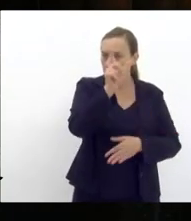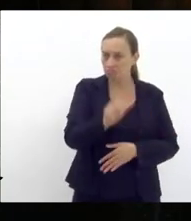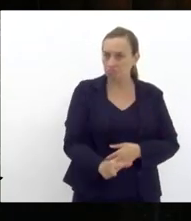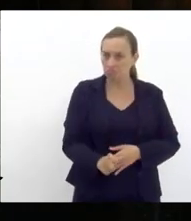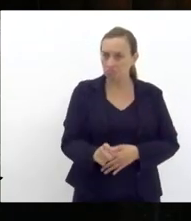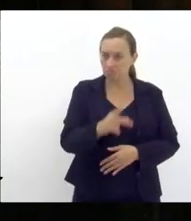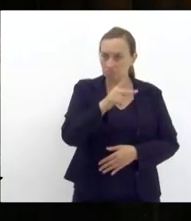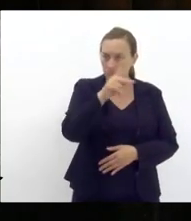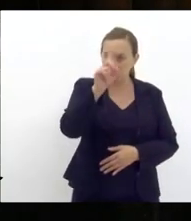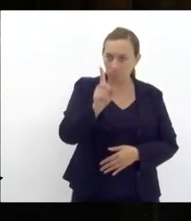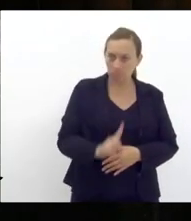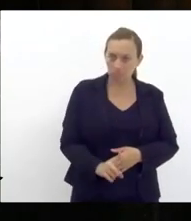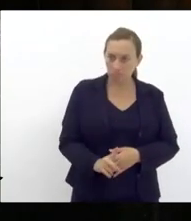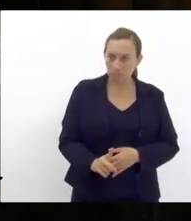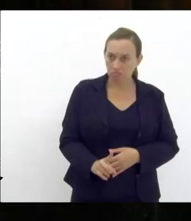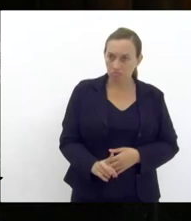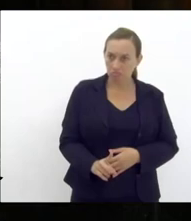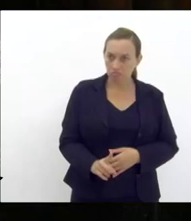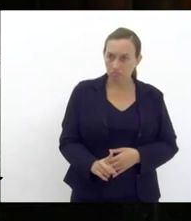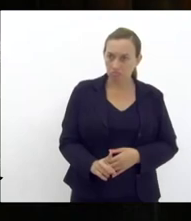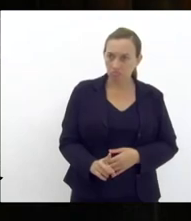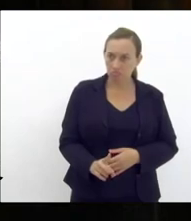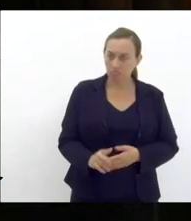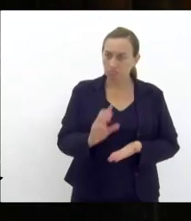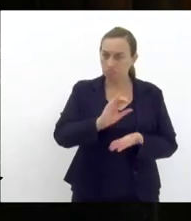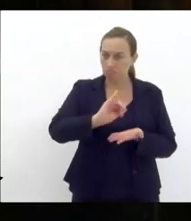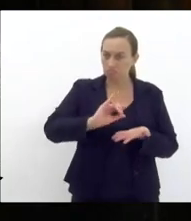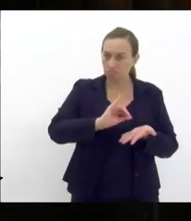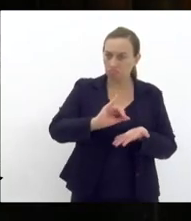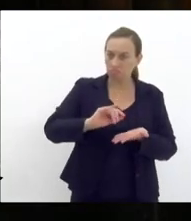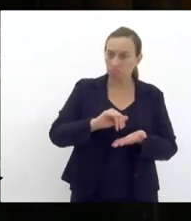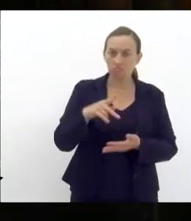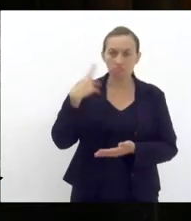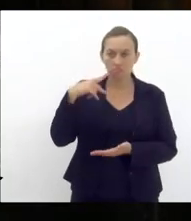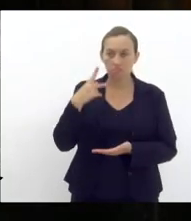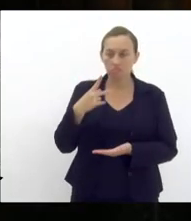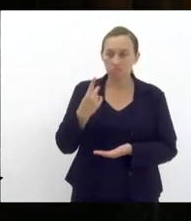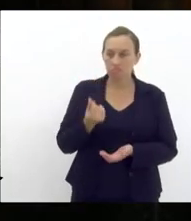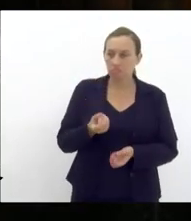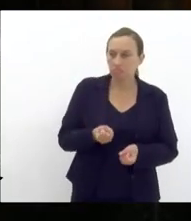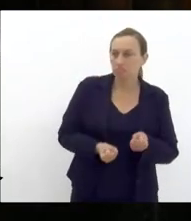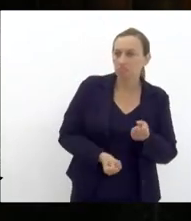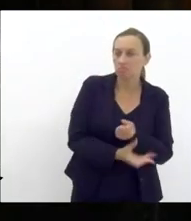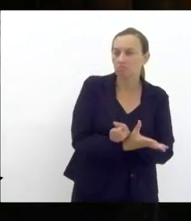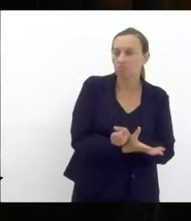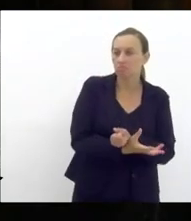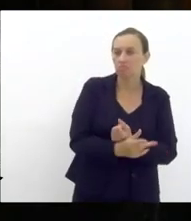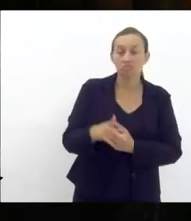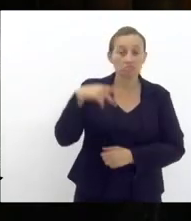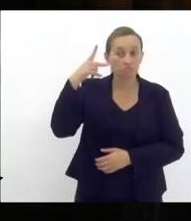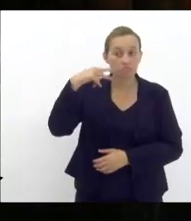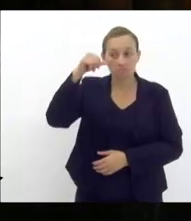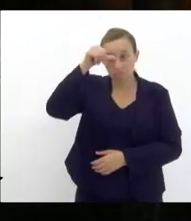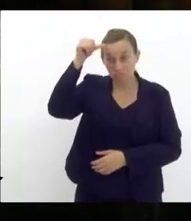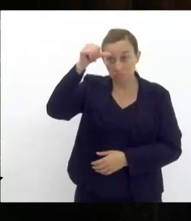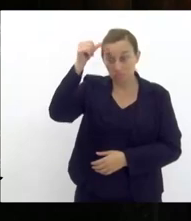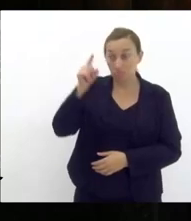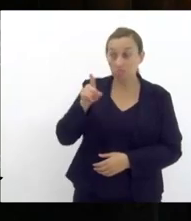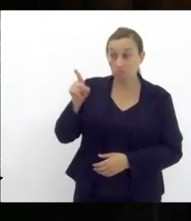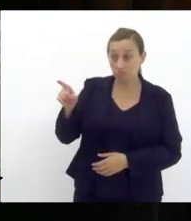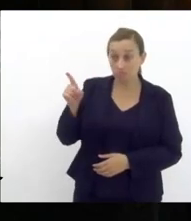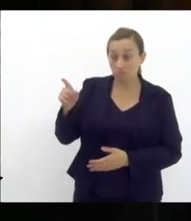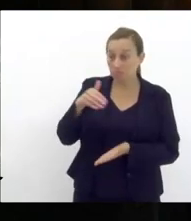com deficiência passaram a dar capital político e propina para o então Vereador Cláudio Castro lá